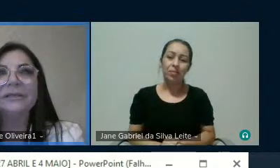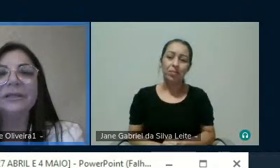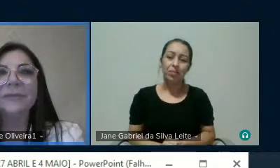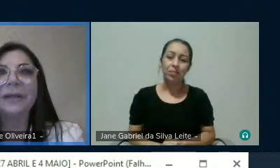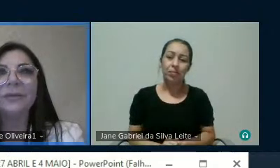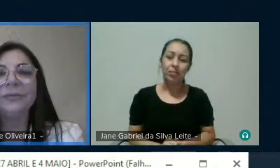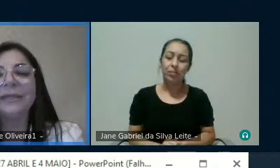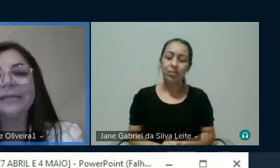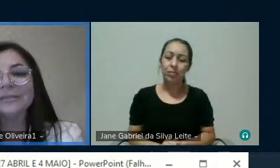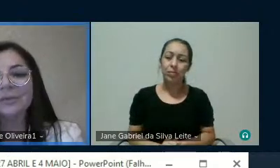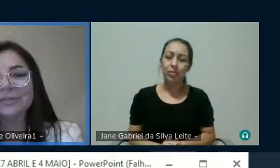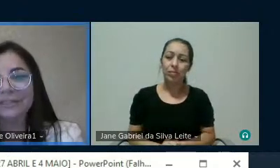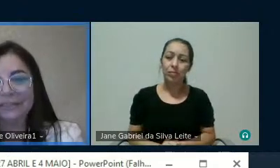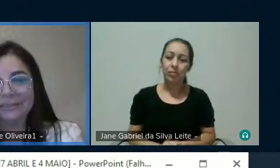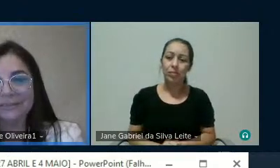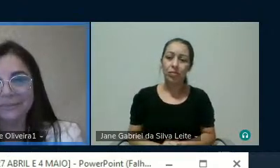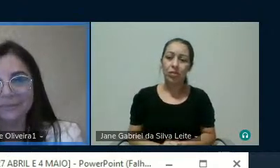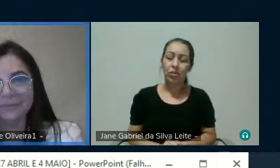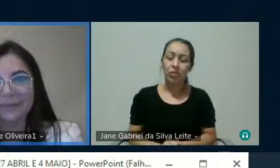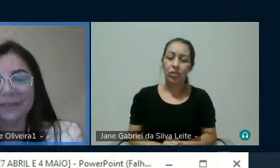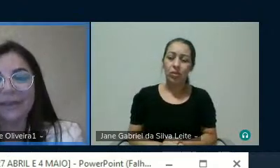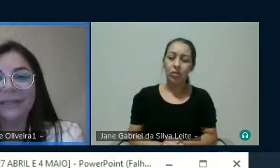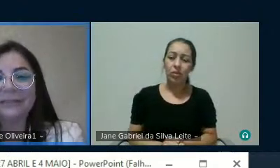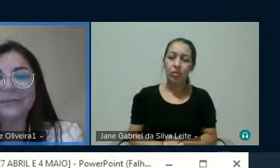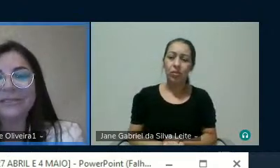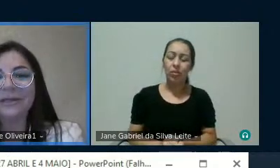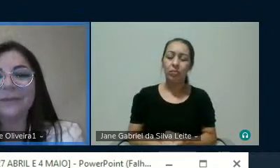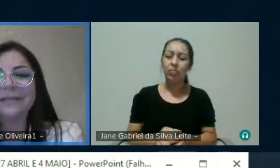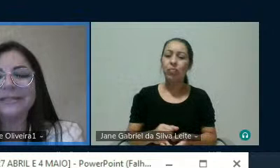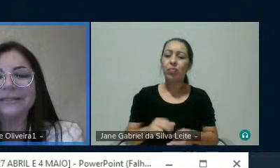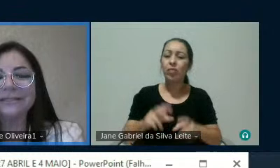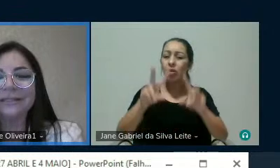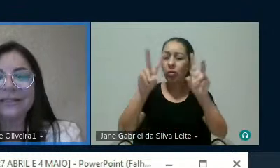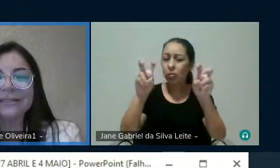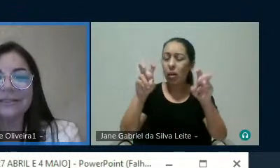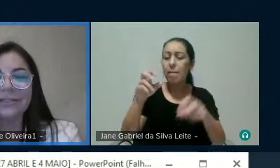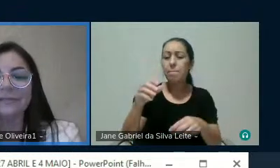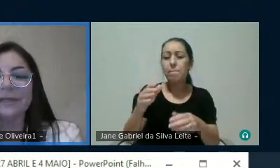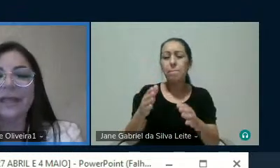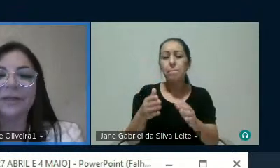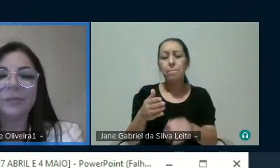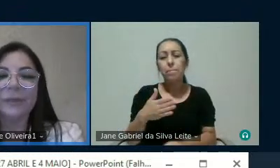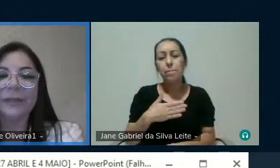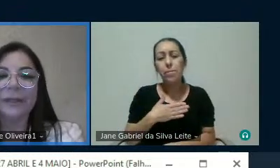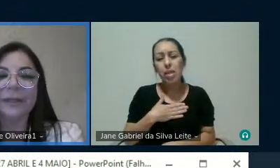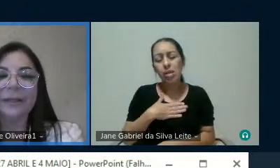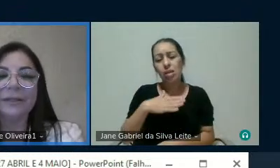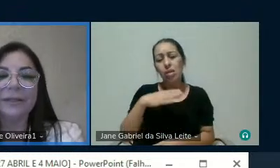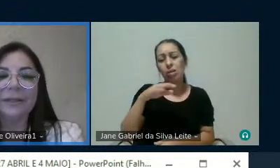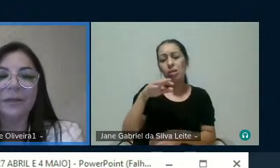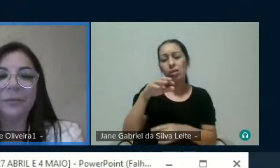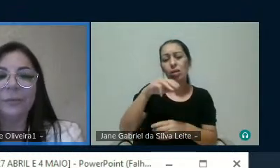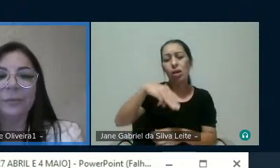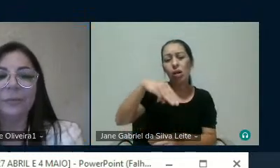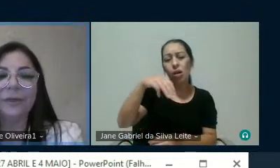É o desenho animado Minhas Mãozinhas. Ele tem uma história bastante interessante que foi criado